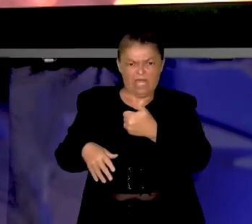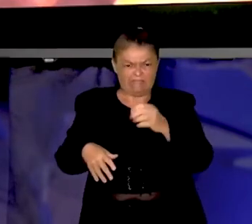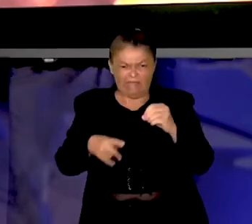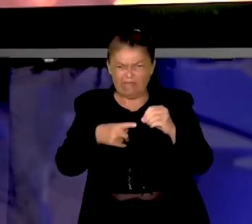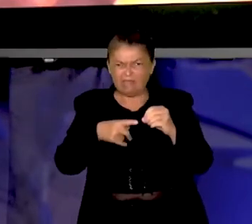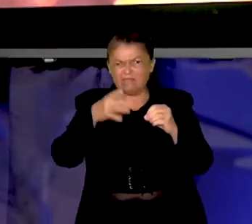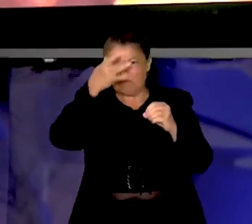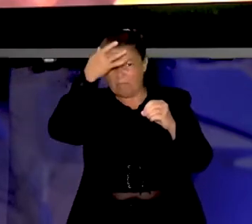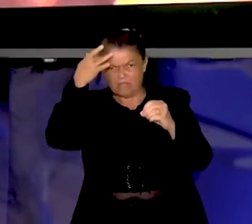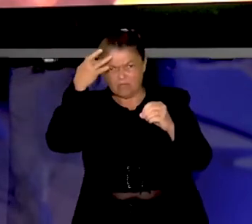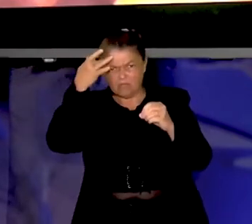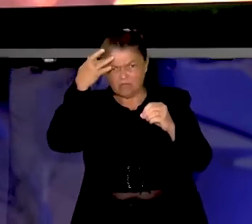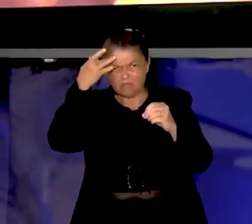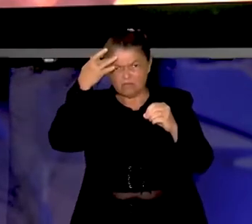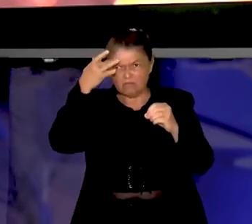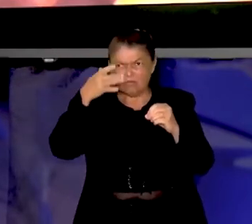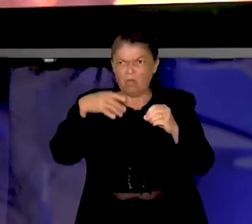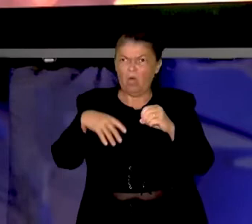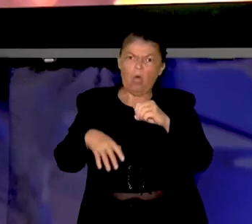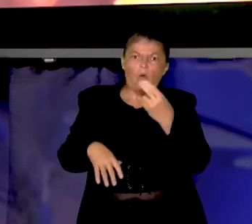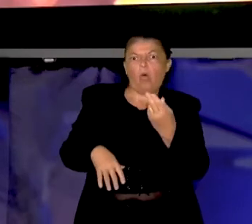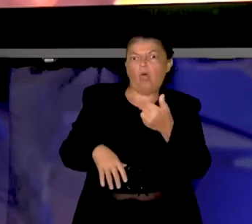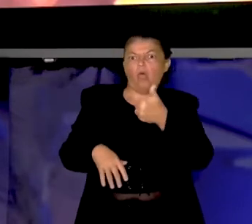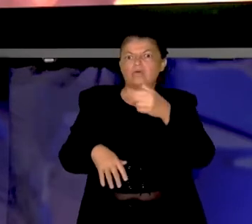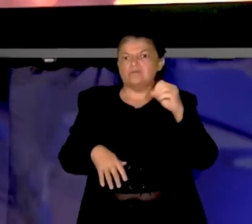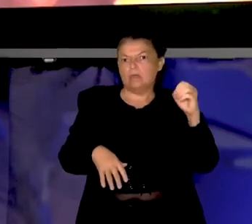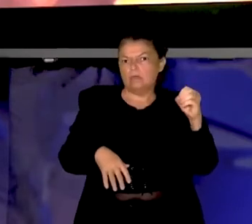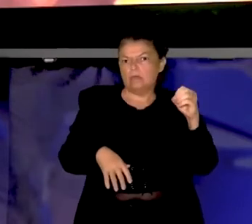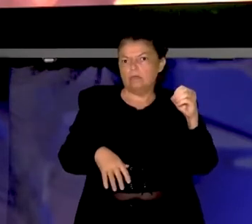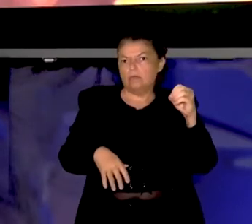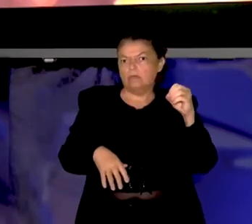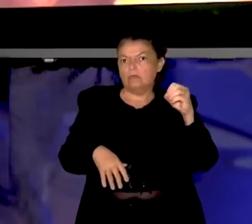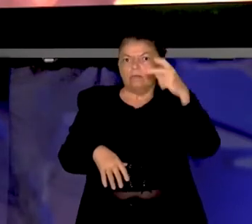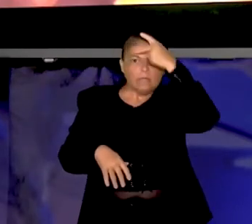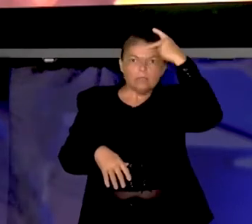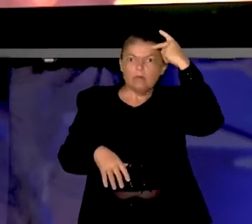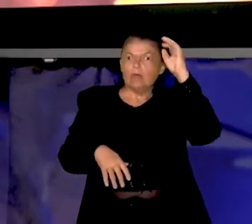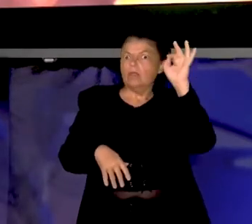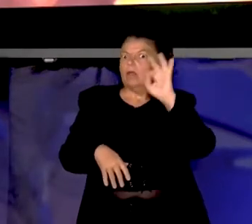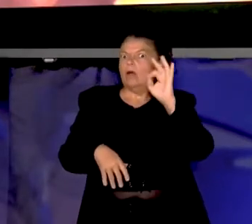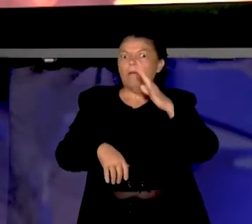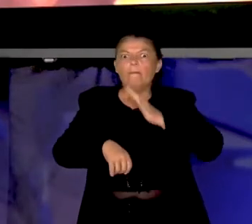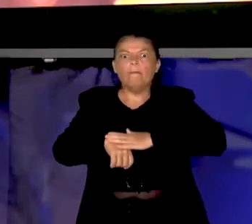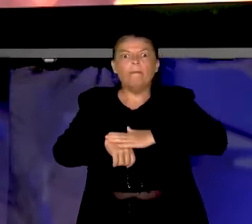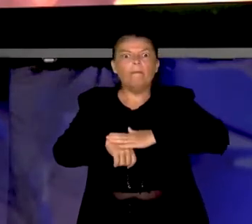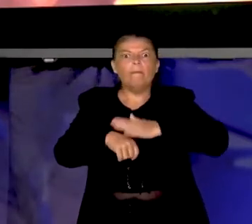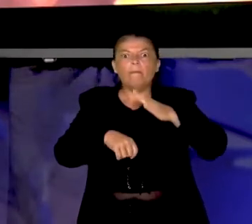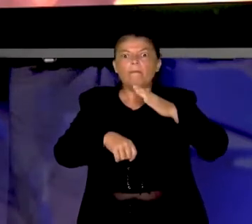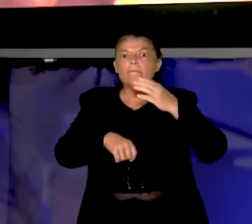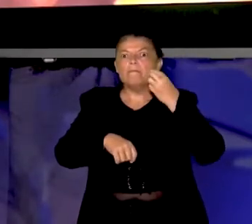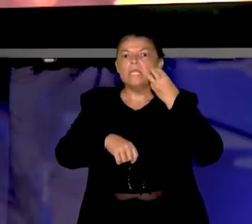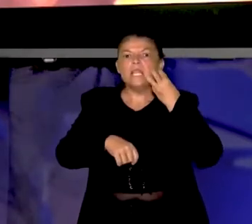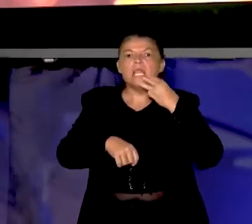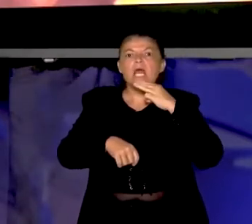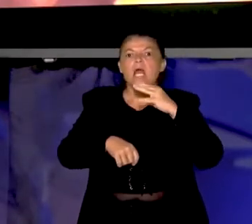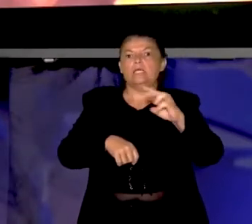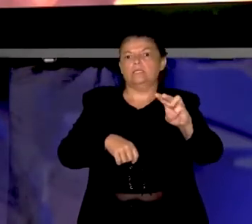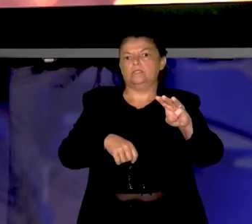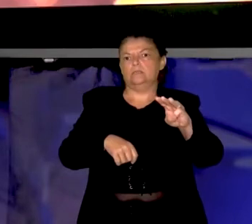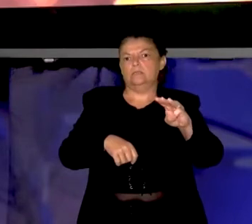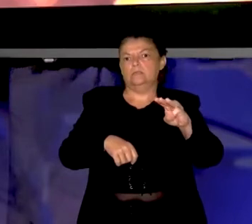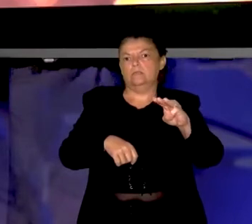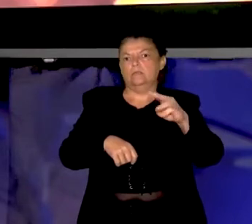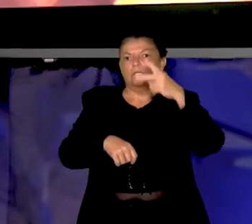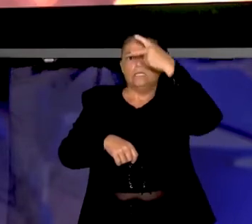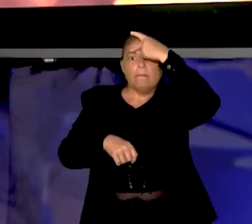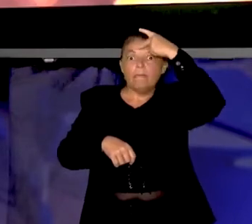não, mas milhares de pessoas, nos dizem os livros de história. E mais interessante ainda, a